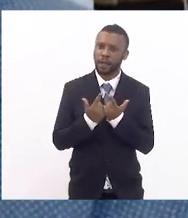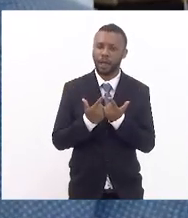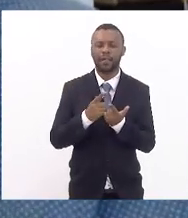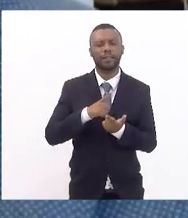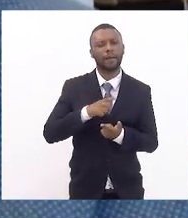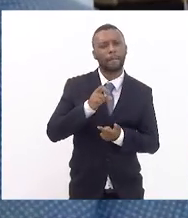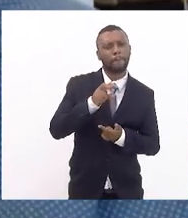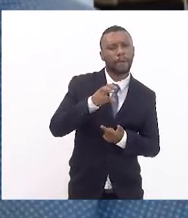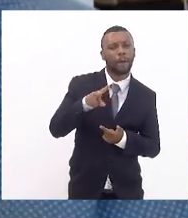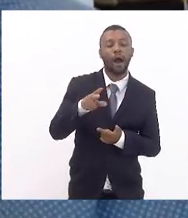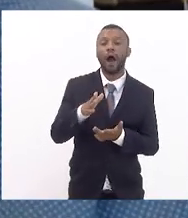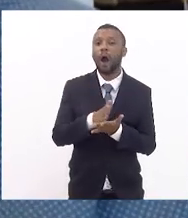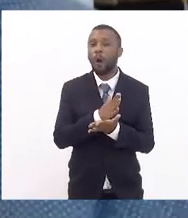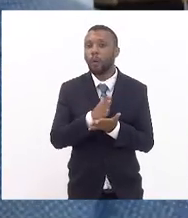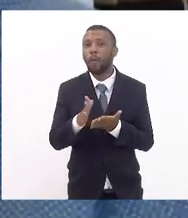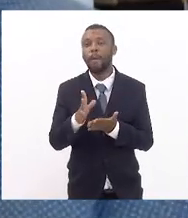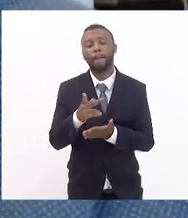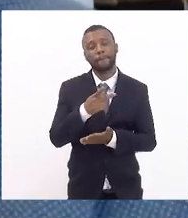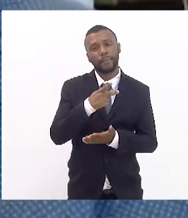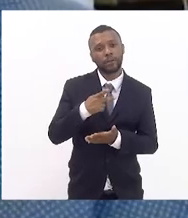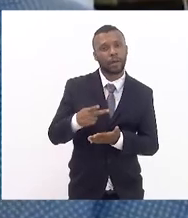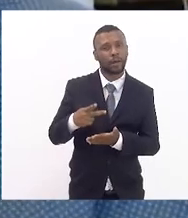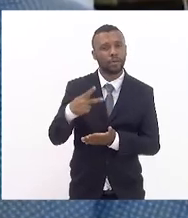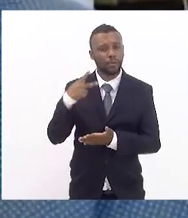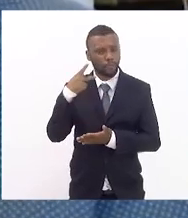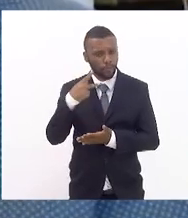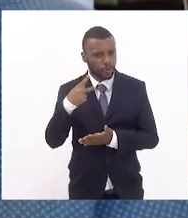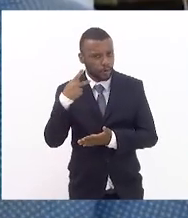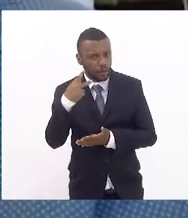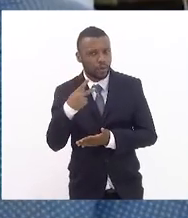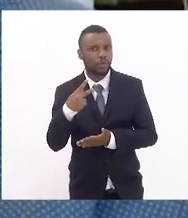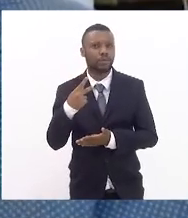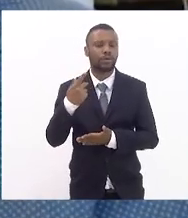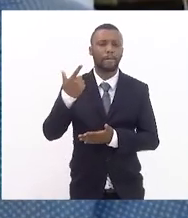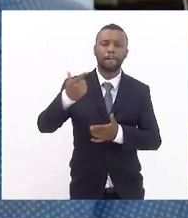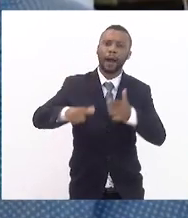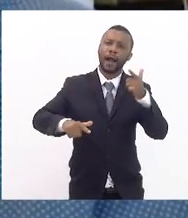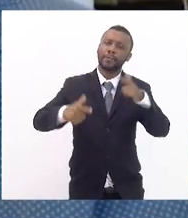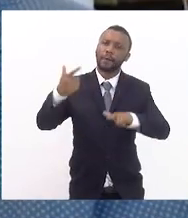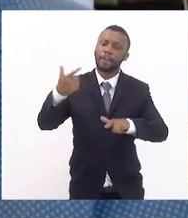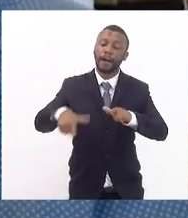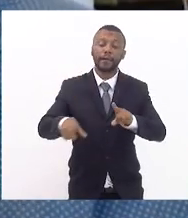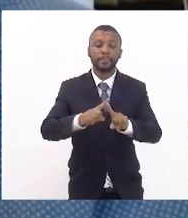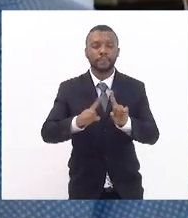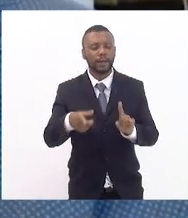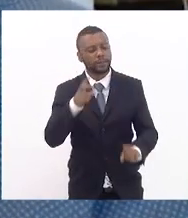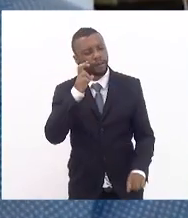alguns presidentes políticos demais, mas eu tenho visto além da